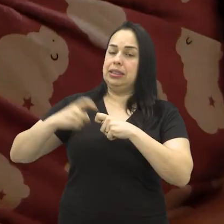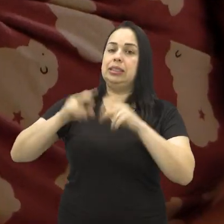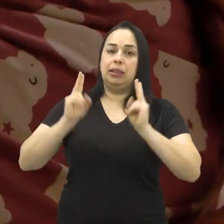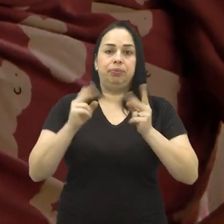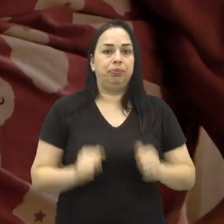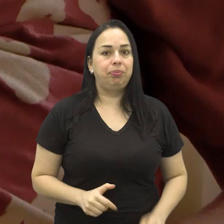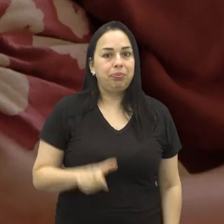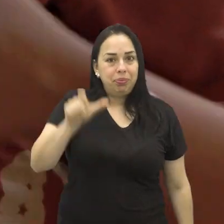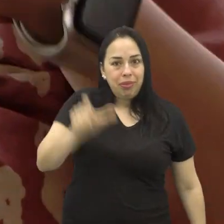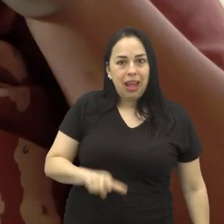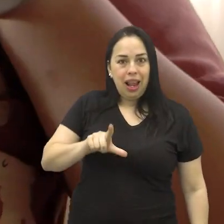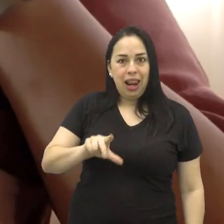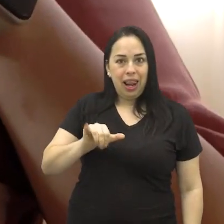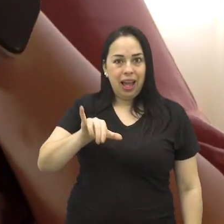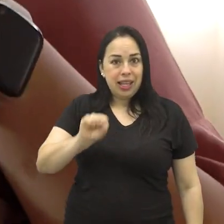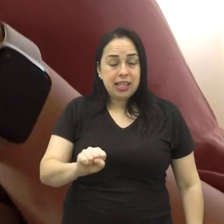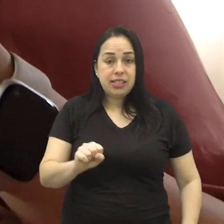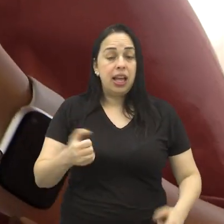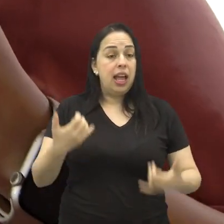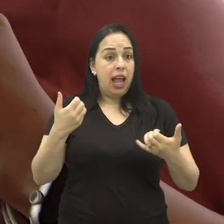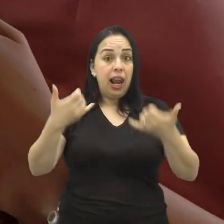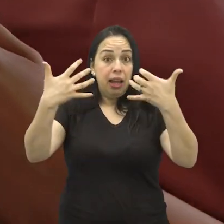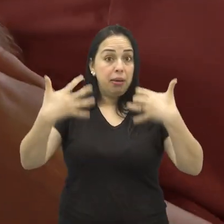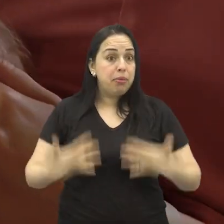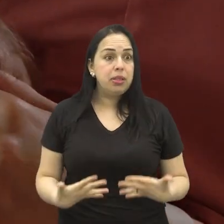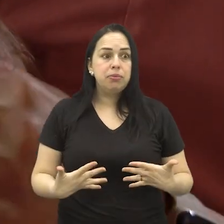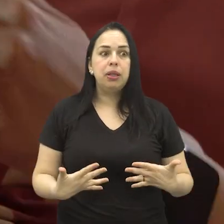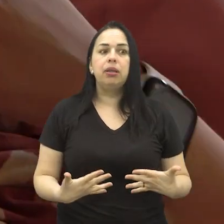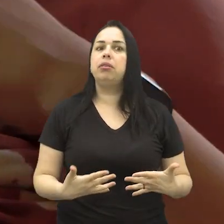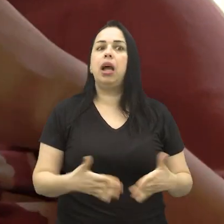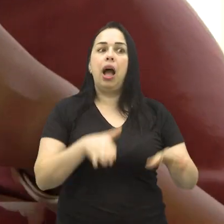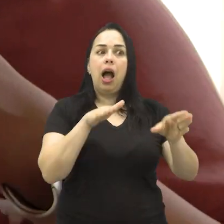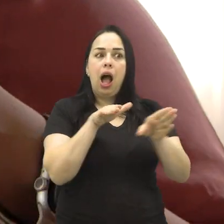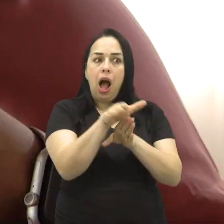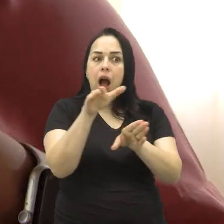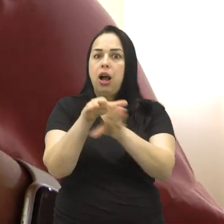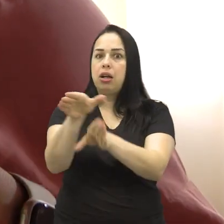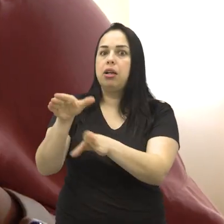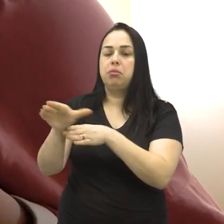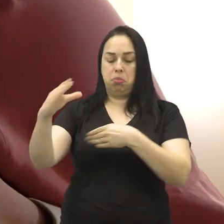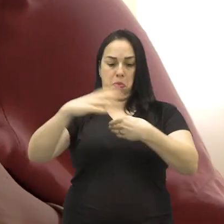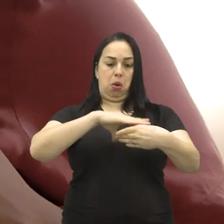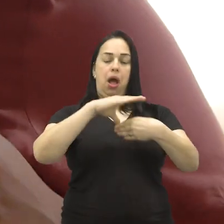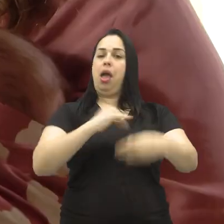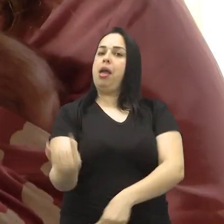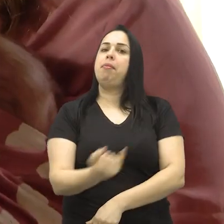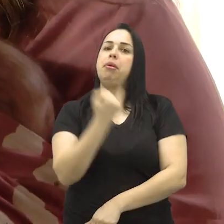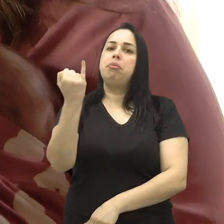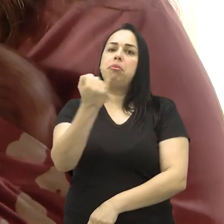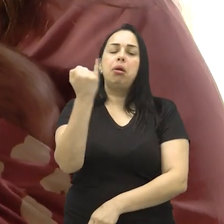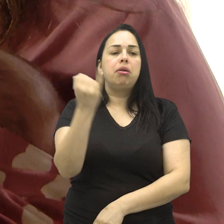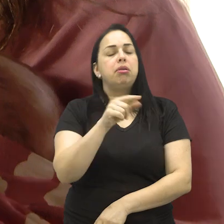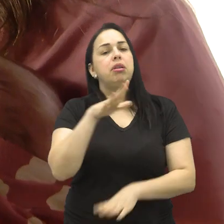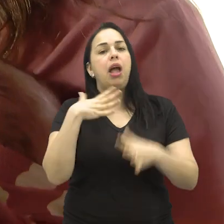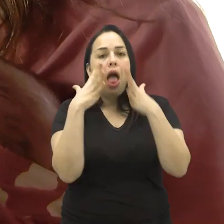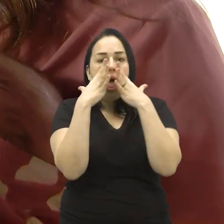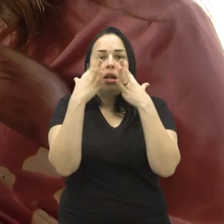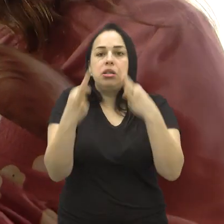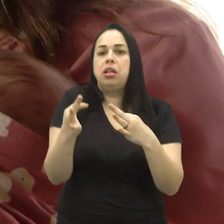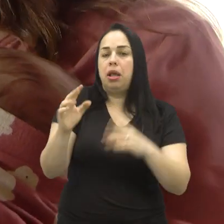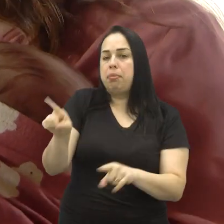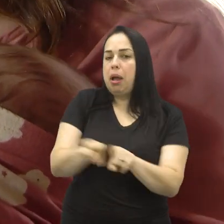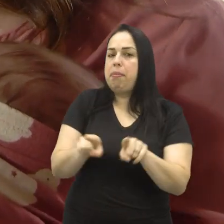né? Para a Laís, mãe de primeira viagem, campanhas de informação sobre a prematuridade são essenciais para que as